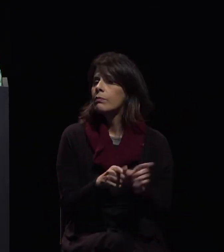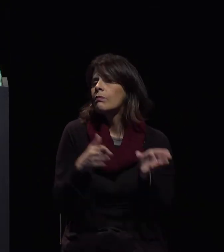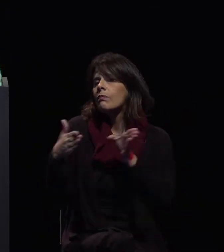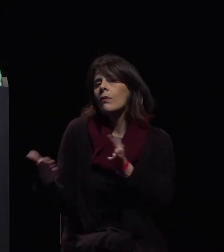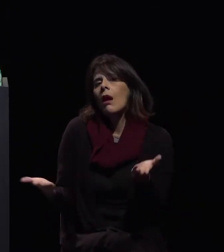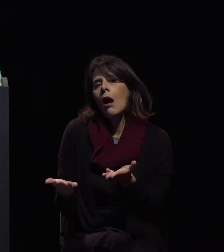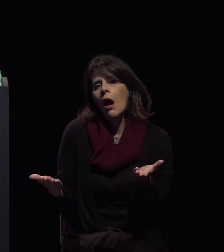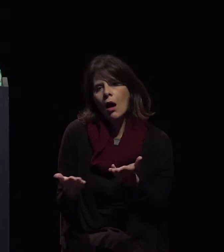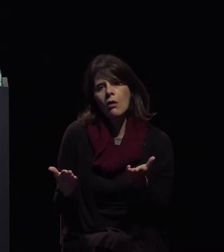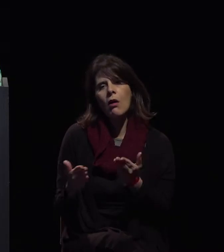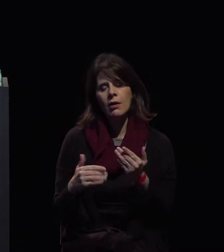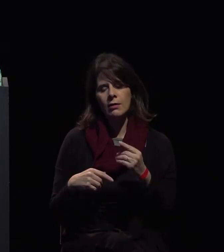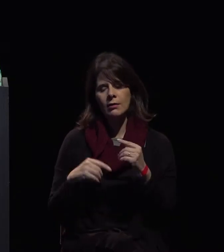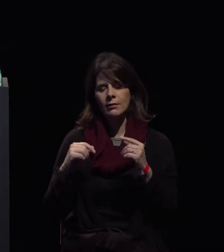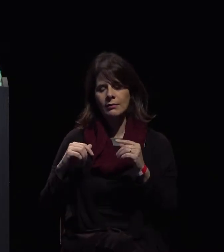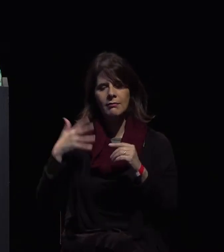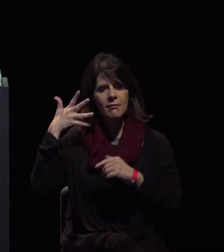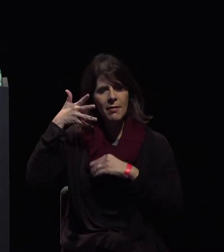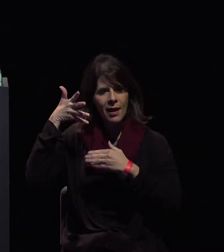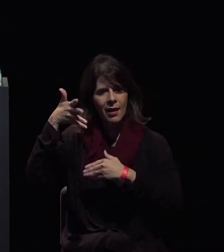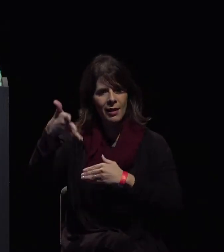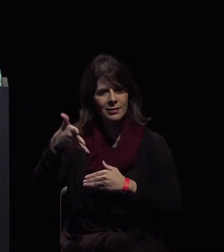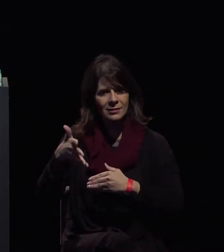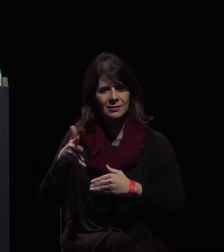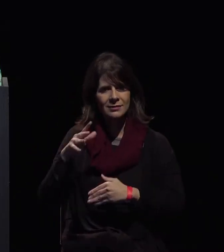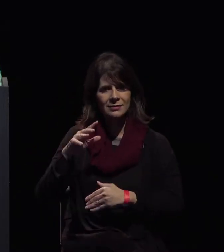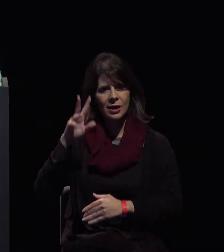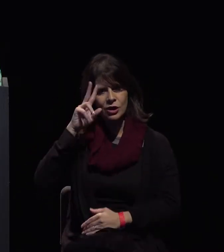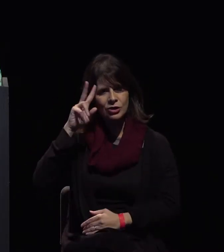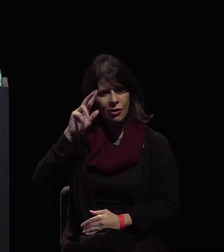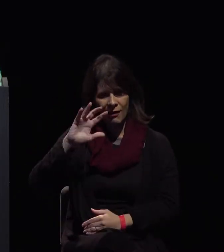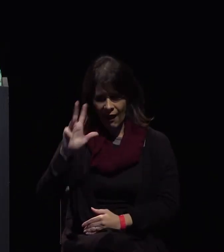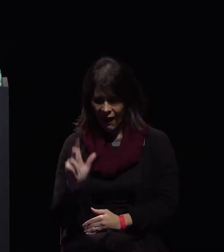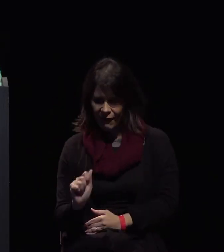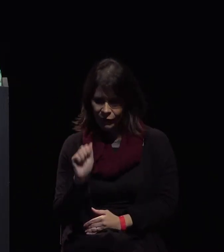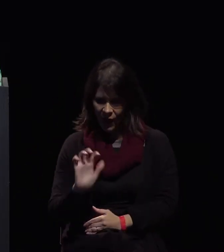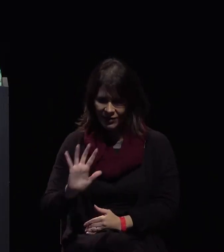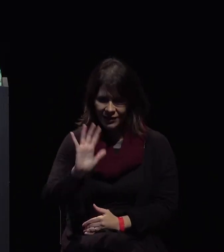de Histórias Afroatlânticas, estou como curadora da sala de vídeo.